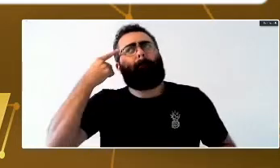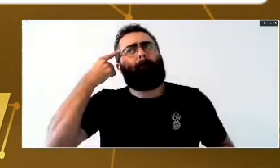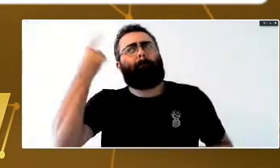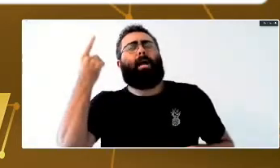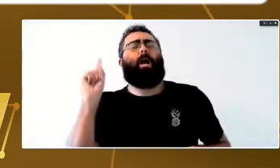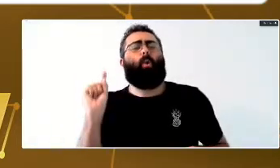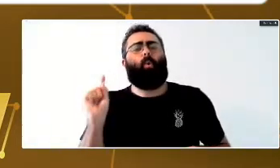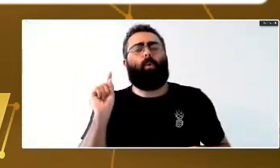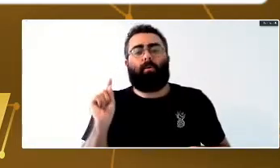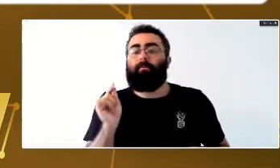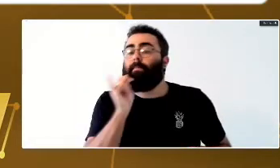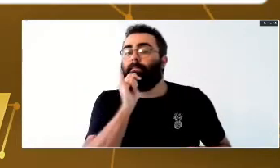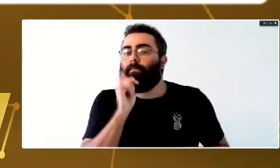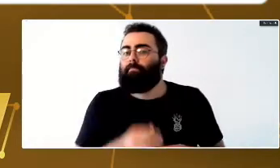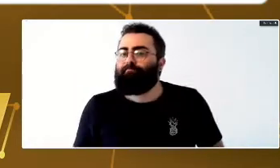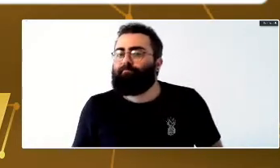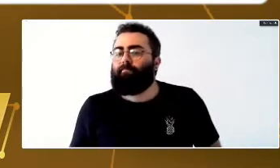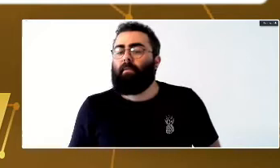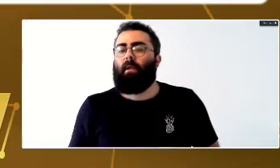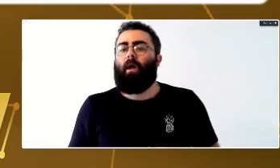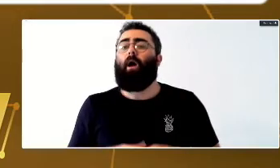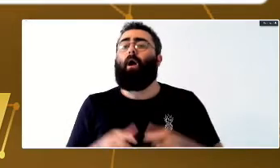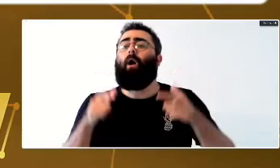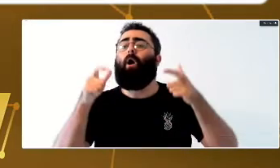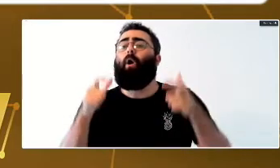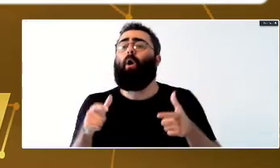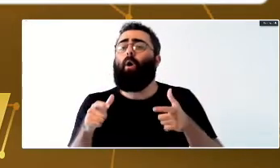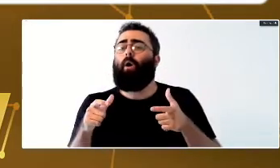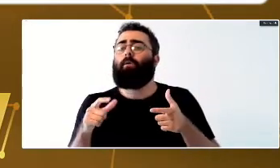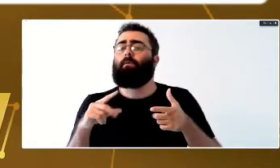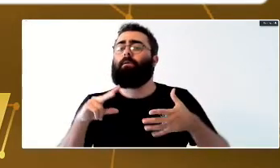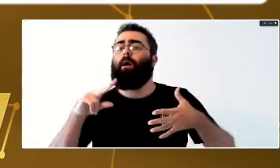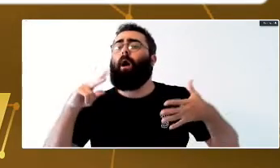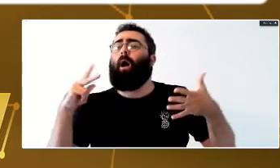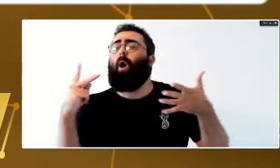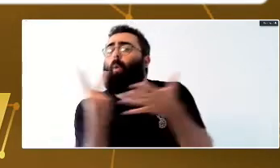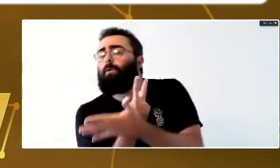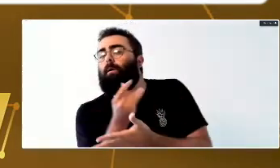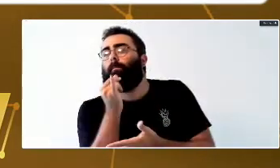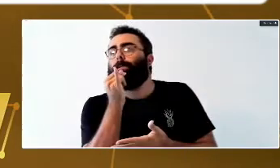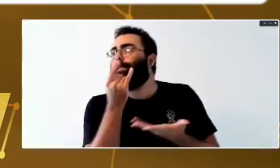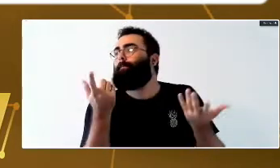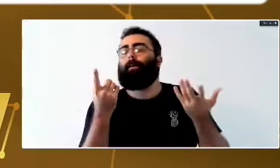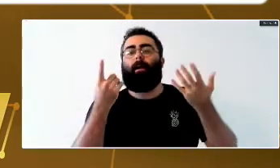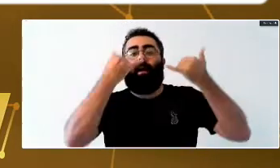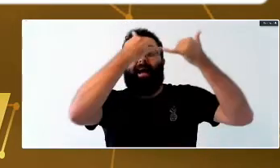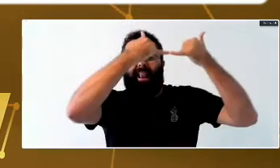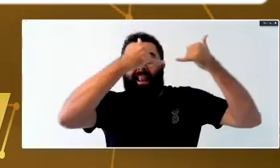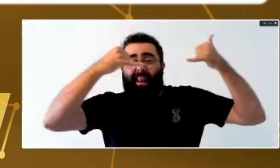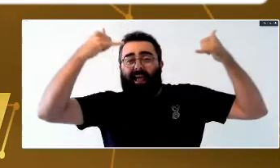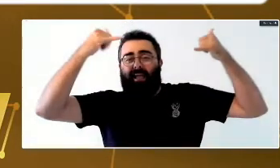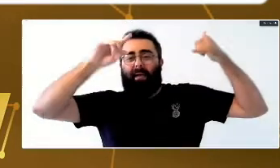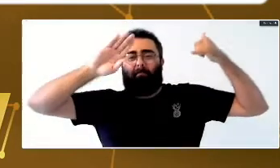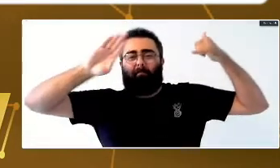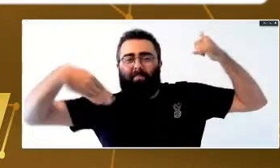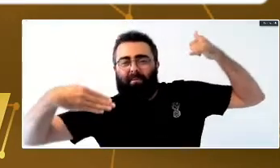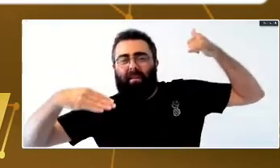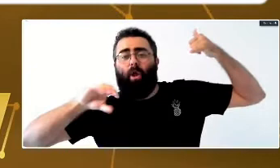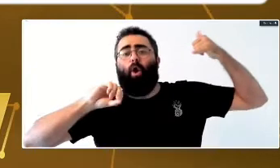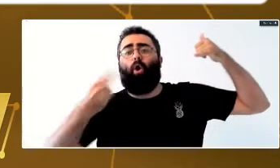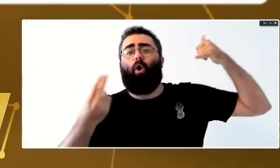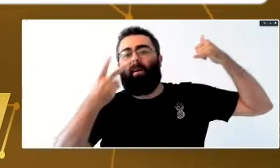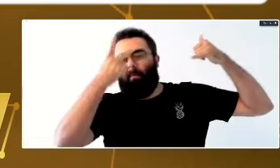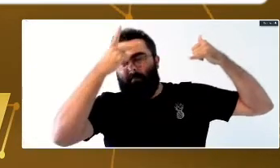é onde? Onde foi que houve desligamento de linha? Onde foi que houve o evento de vandalismo? Onde